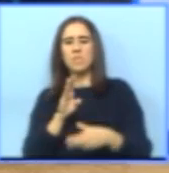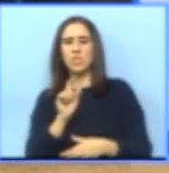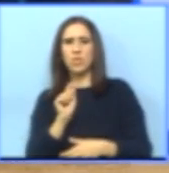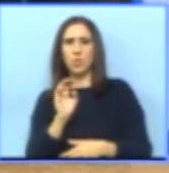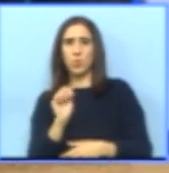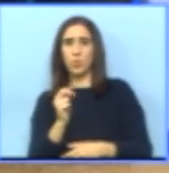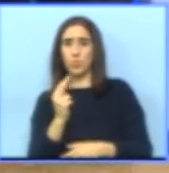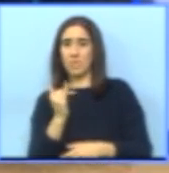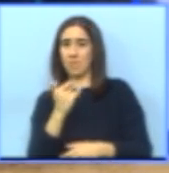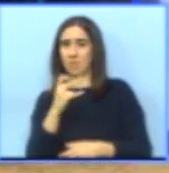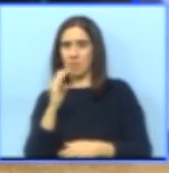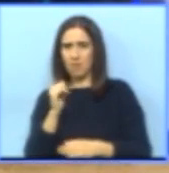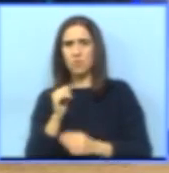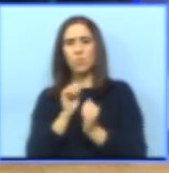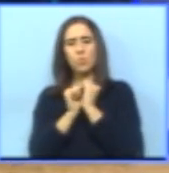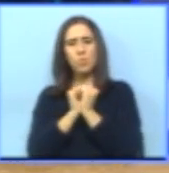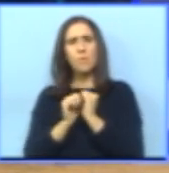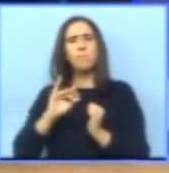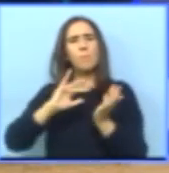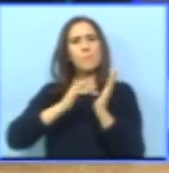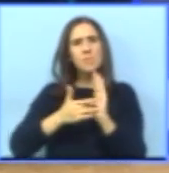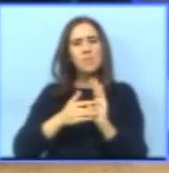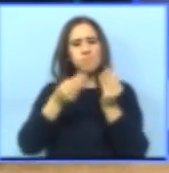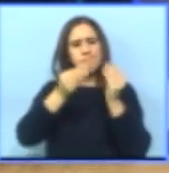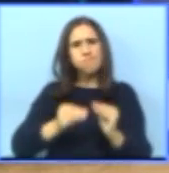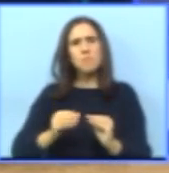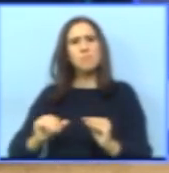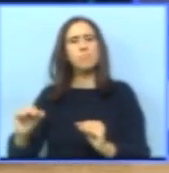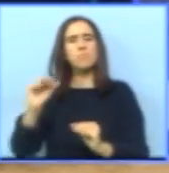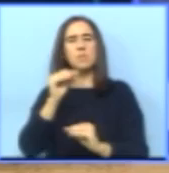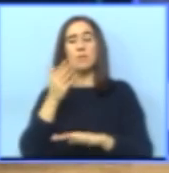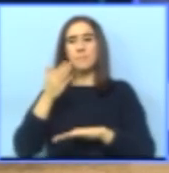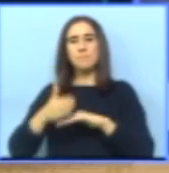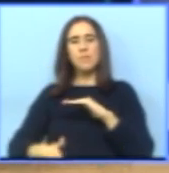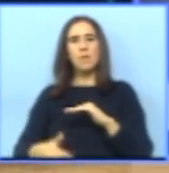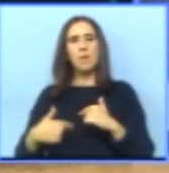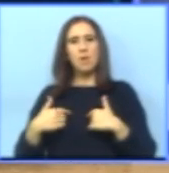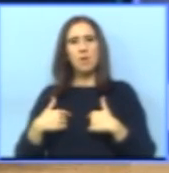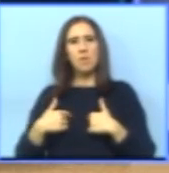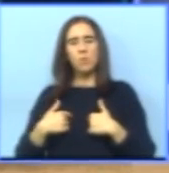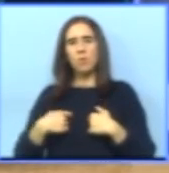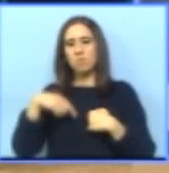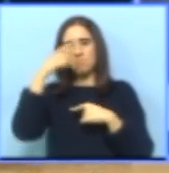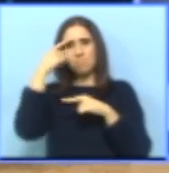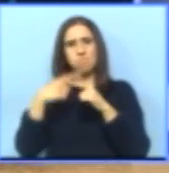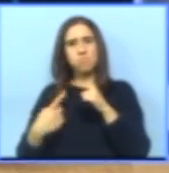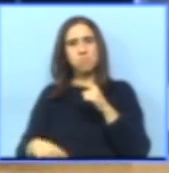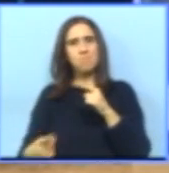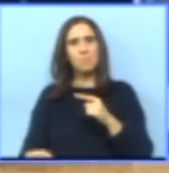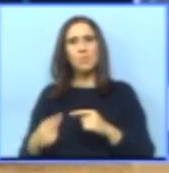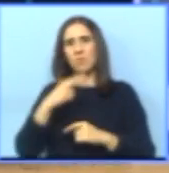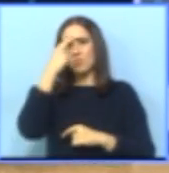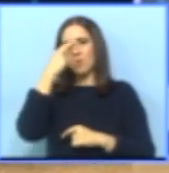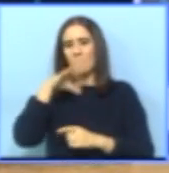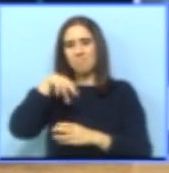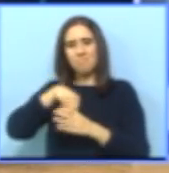jesuítas fizeram no Brasil e noutros sítios. E, portanto, de repente tive um choque, entrei diretamente na história e isso, de